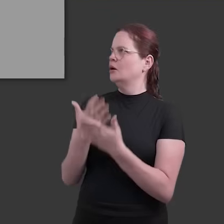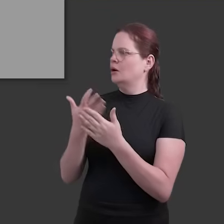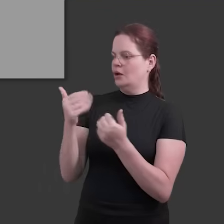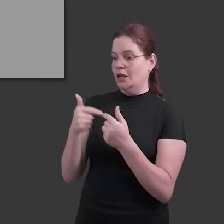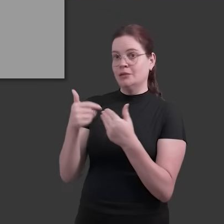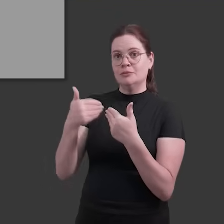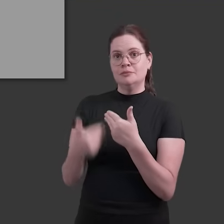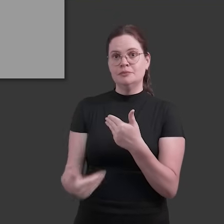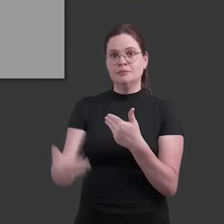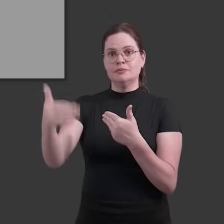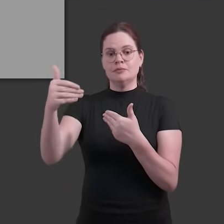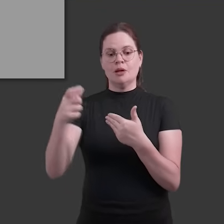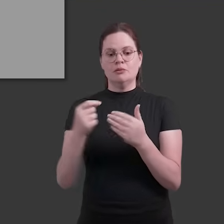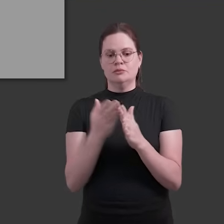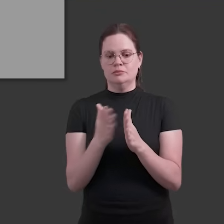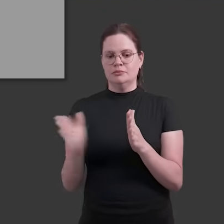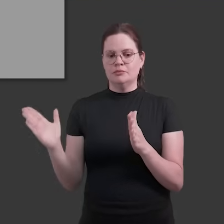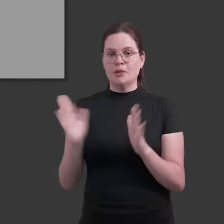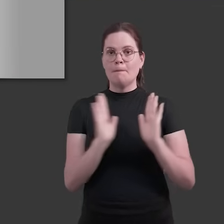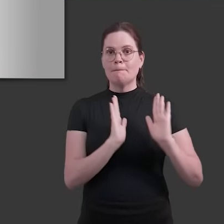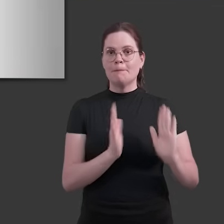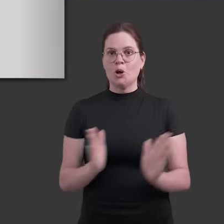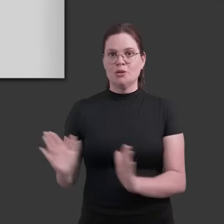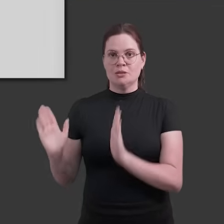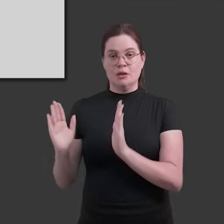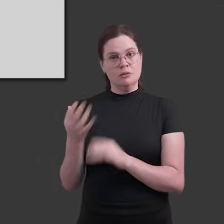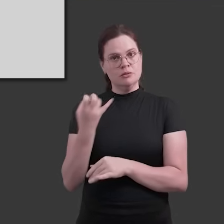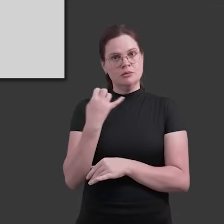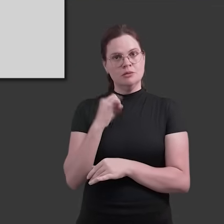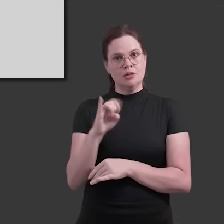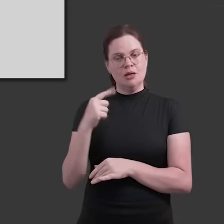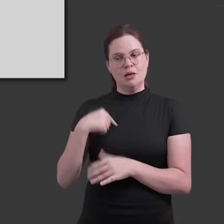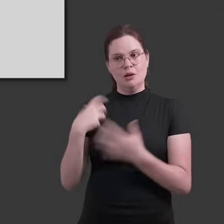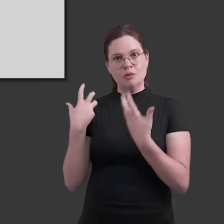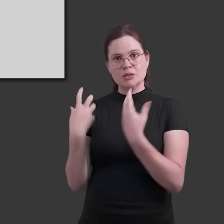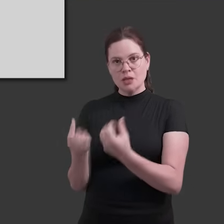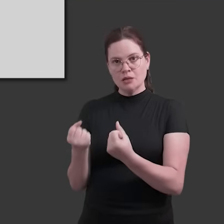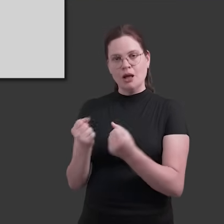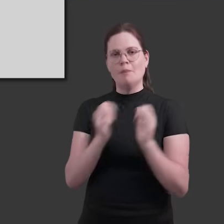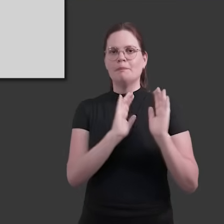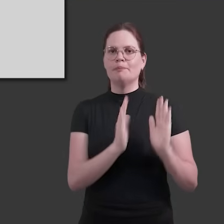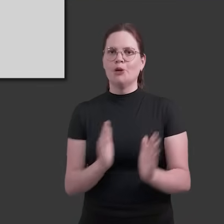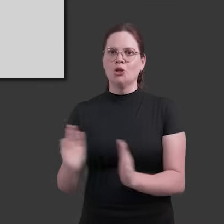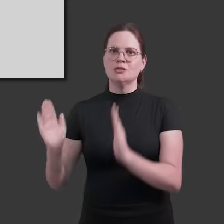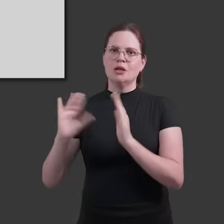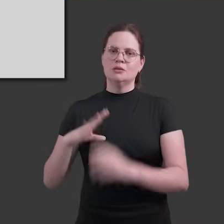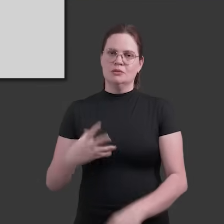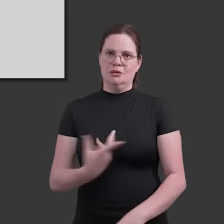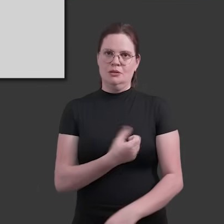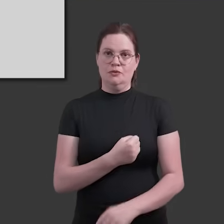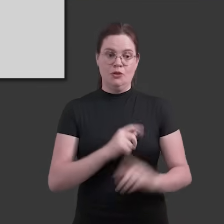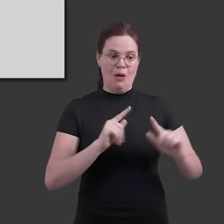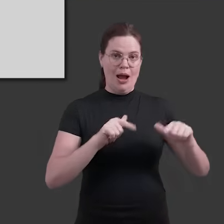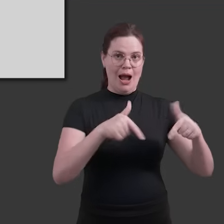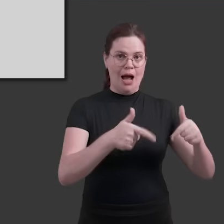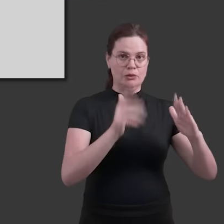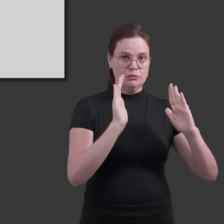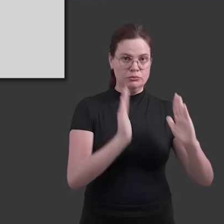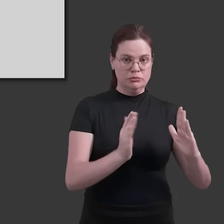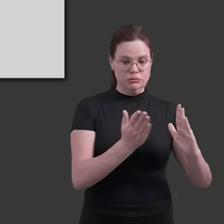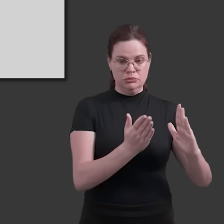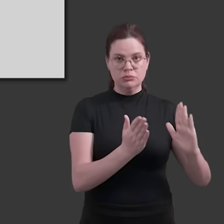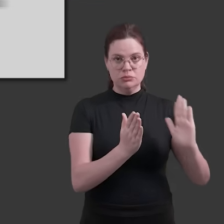frente, inicia-se um outro momento, que é o momento chamado de processo da salvação. Ato da salvação, processo da